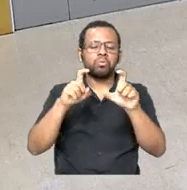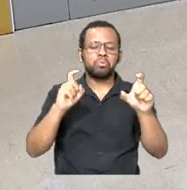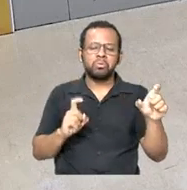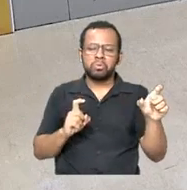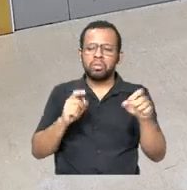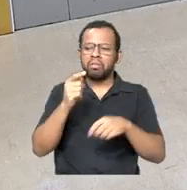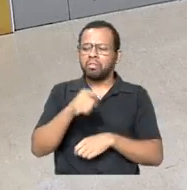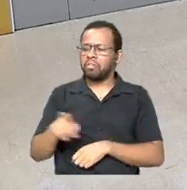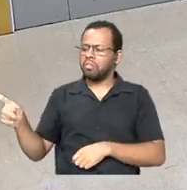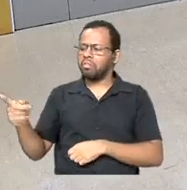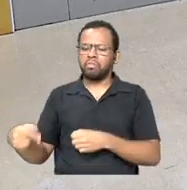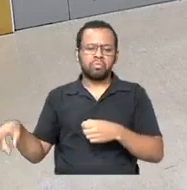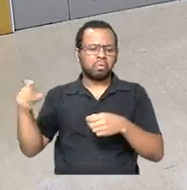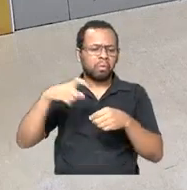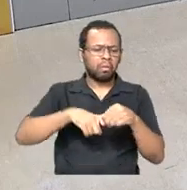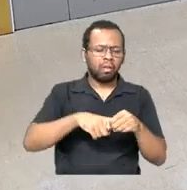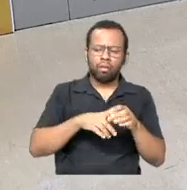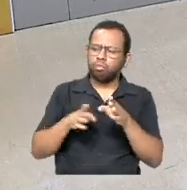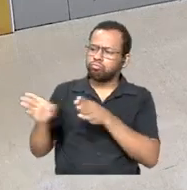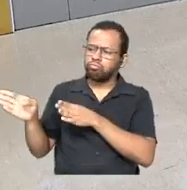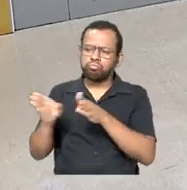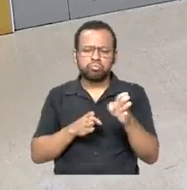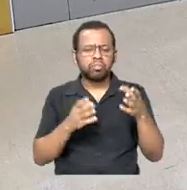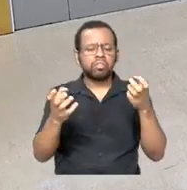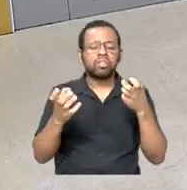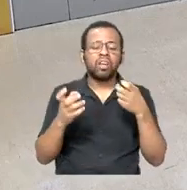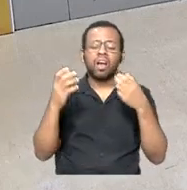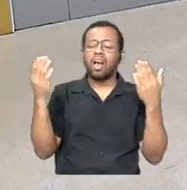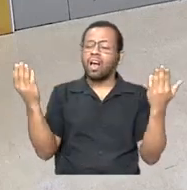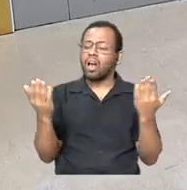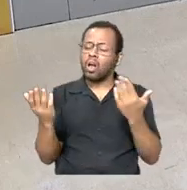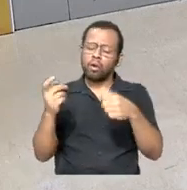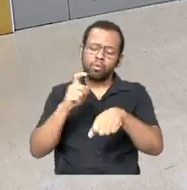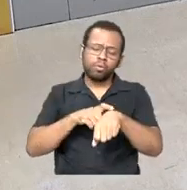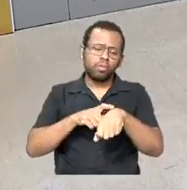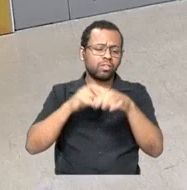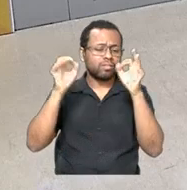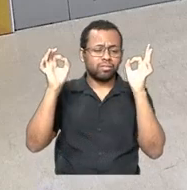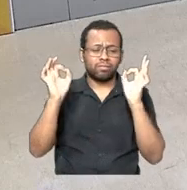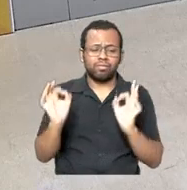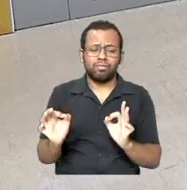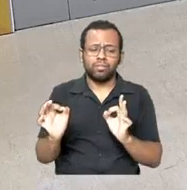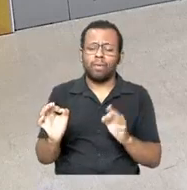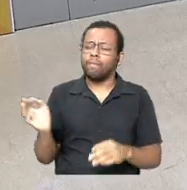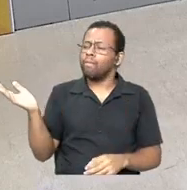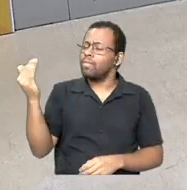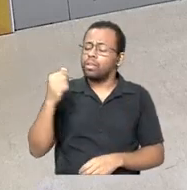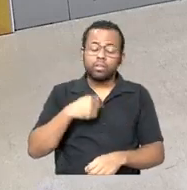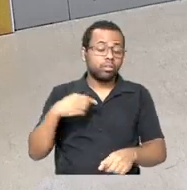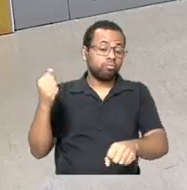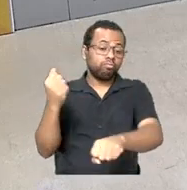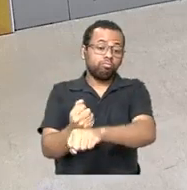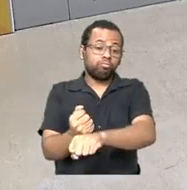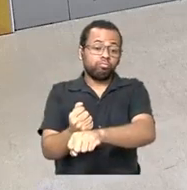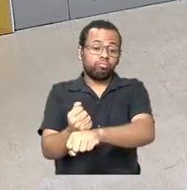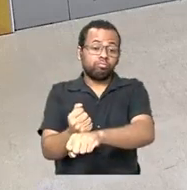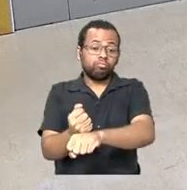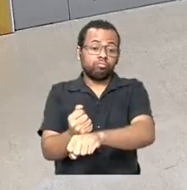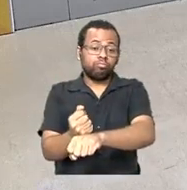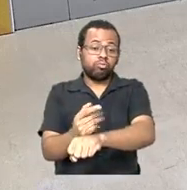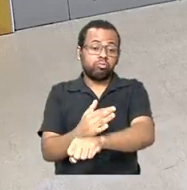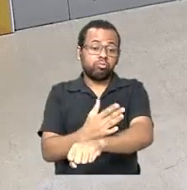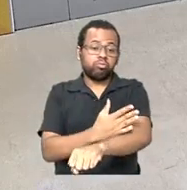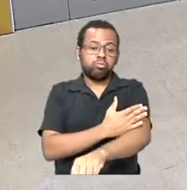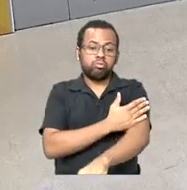onde quiser né Pois é minha gente a hora é agora ai quanta emoção né você